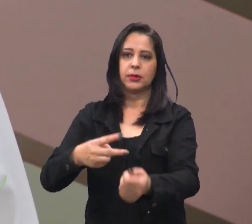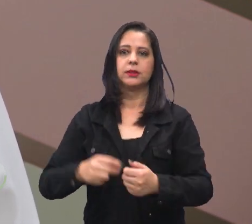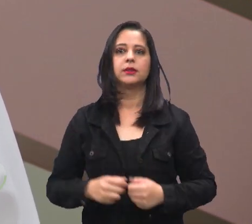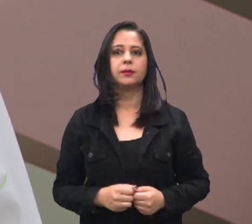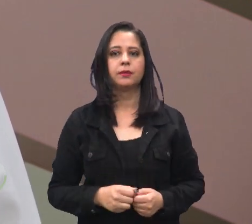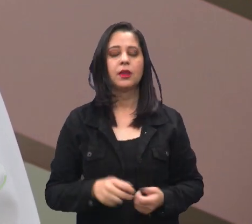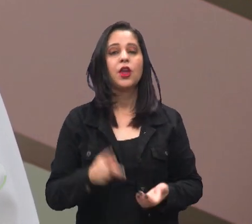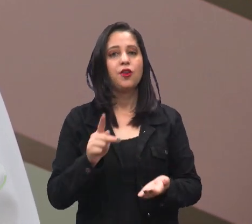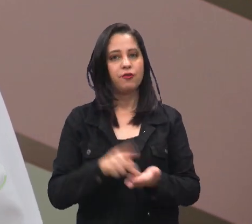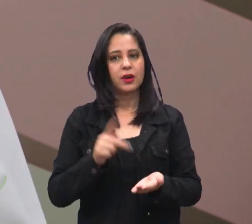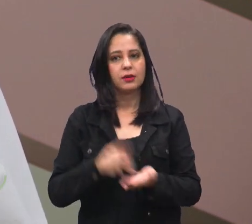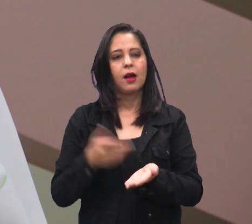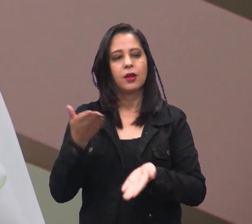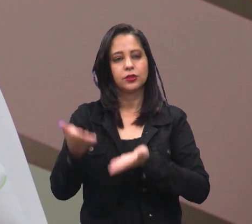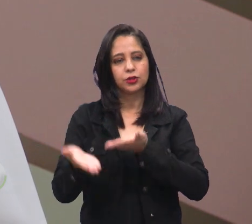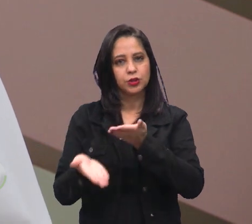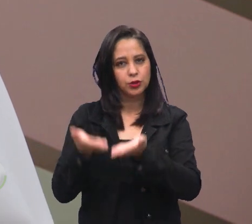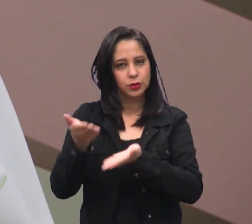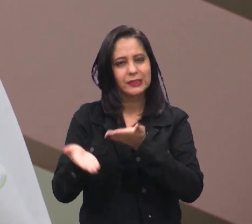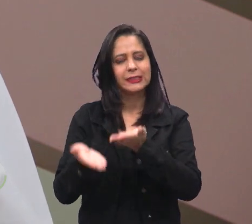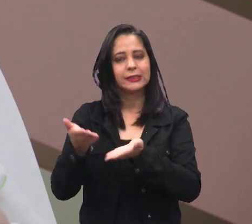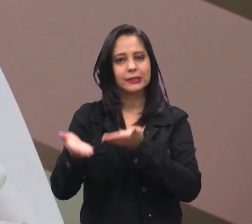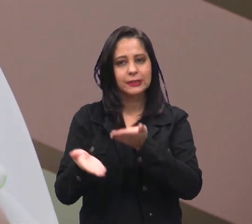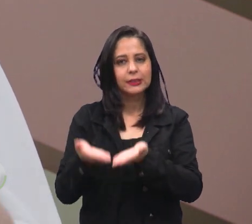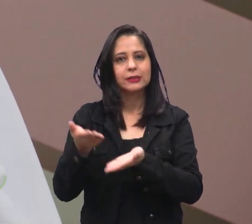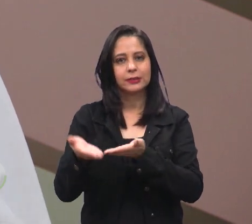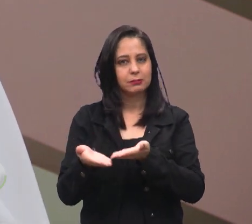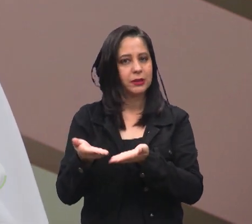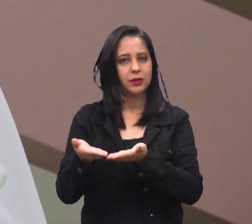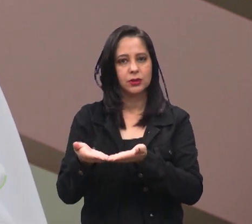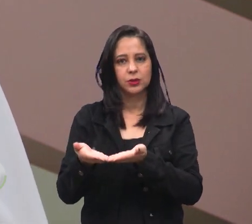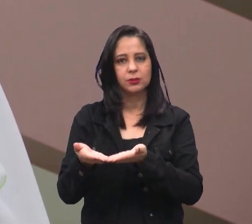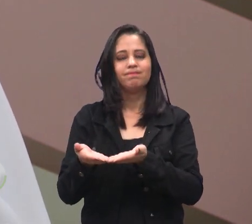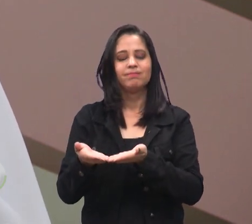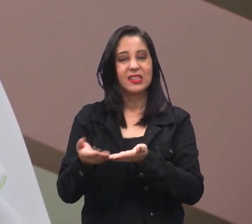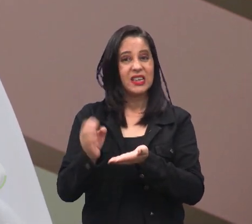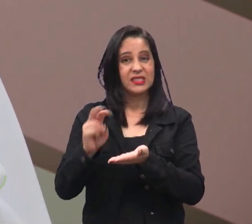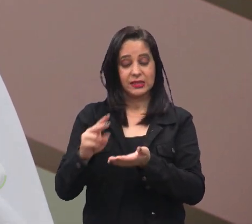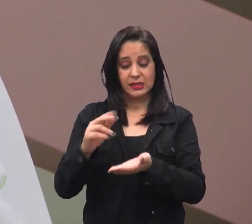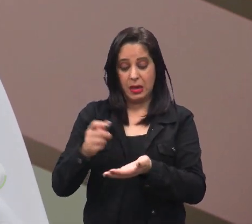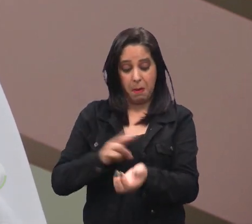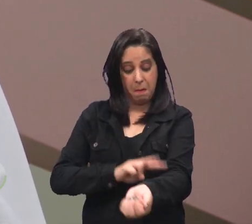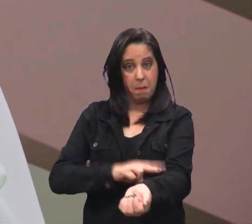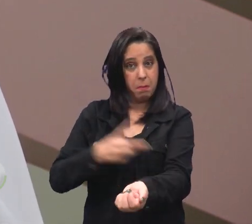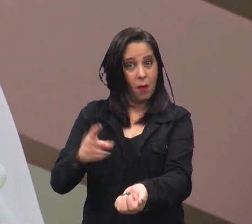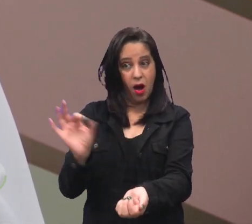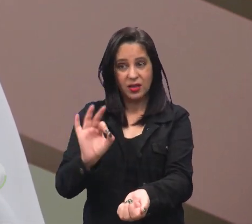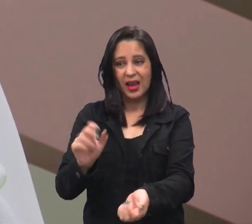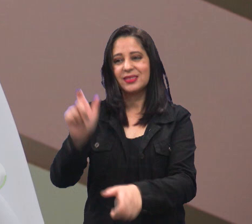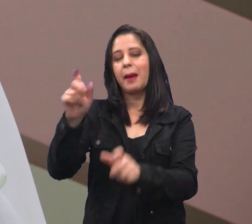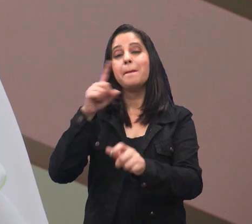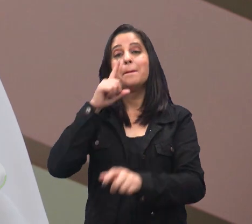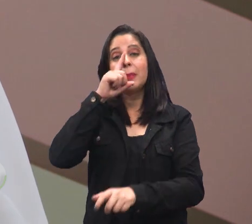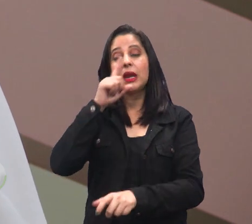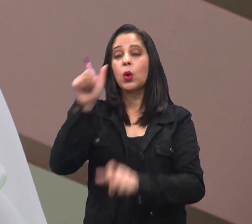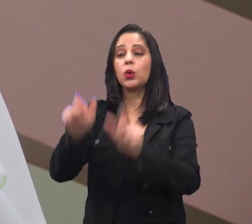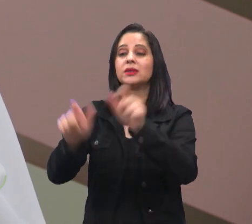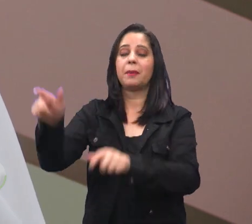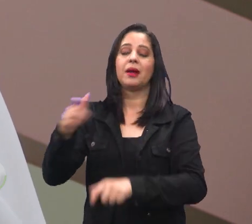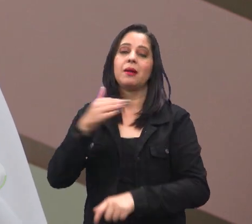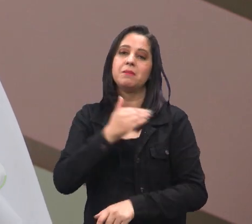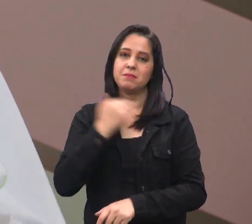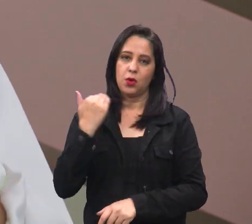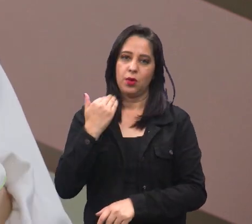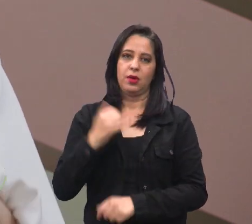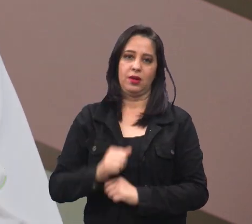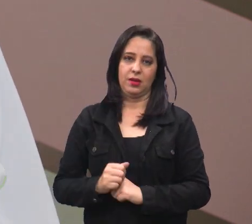realmente o tratamento e a doença, sem esse suporte transfusional, o risco de morte é muito grande, para evitar